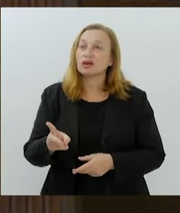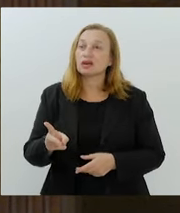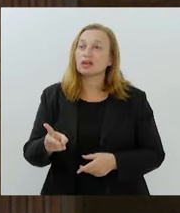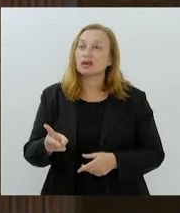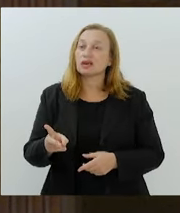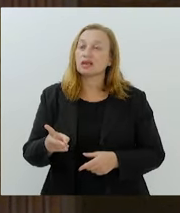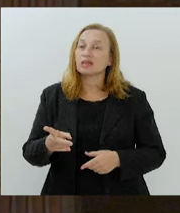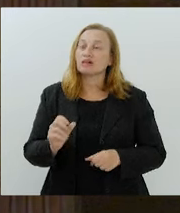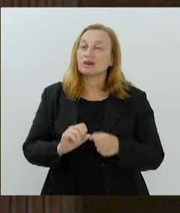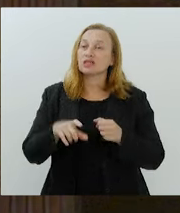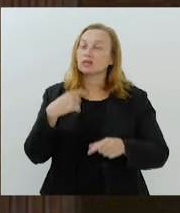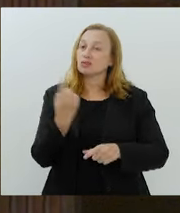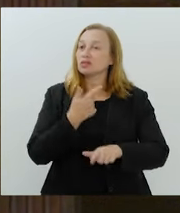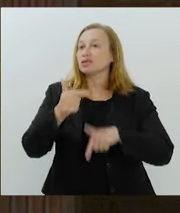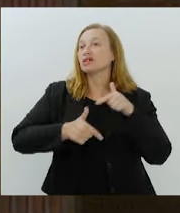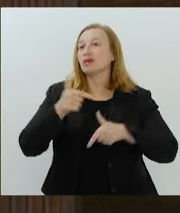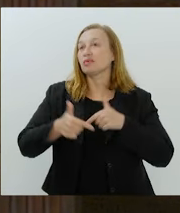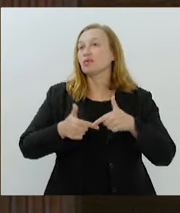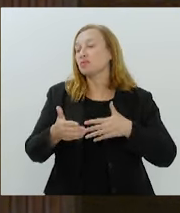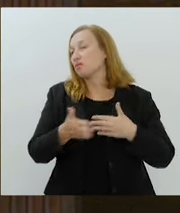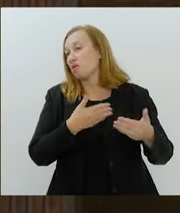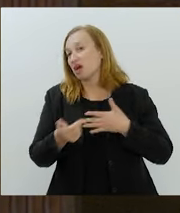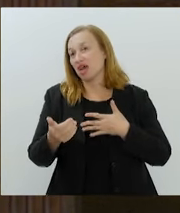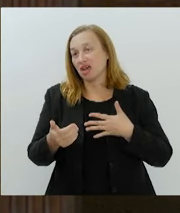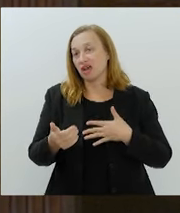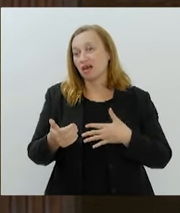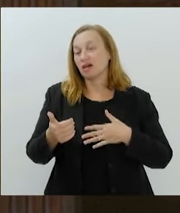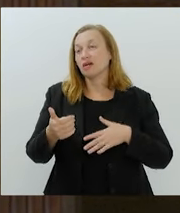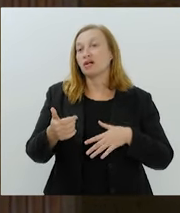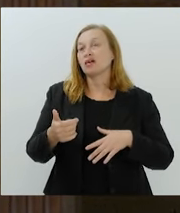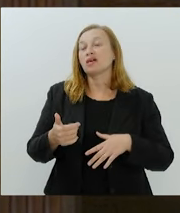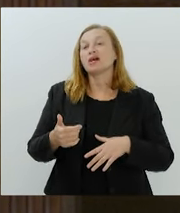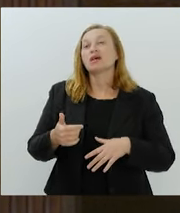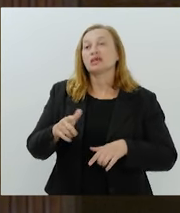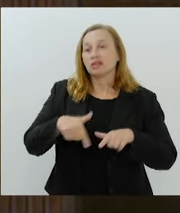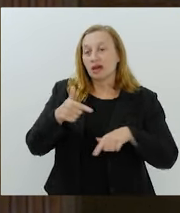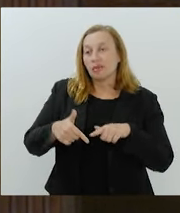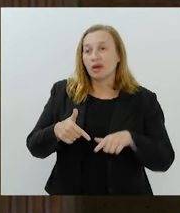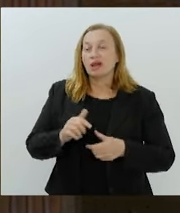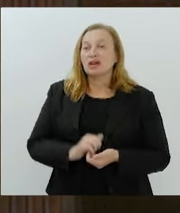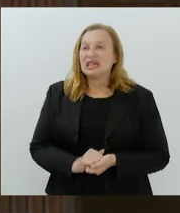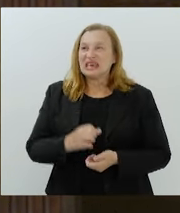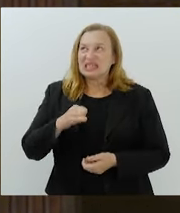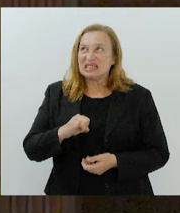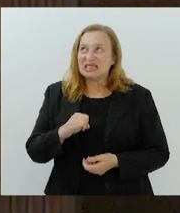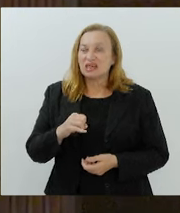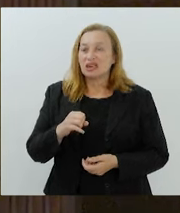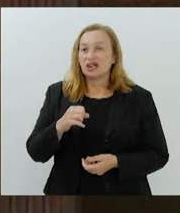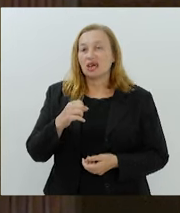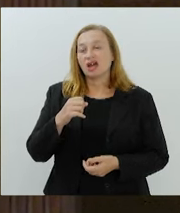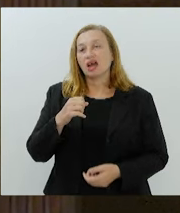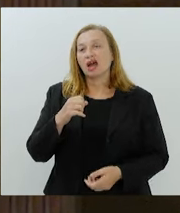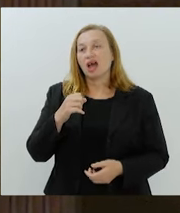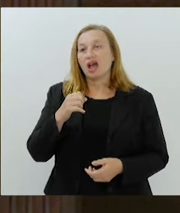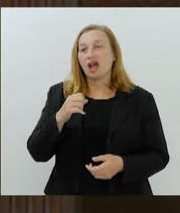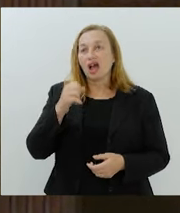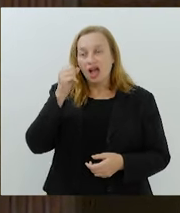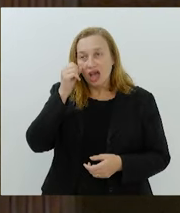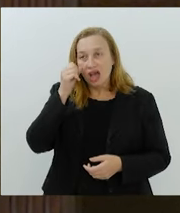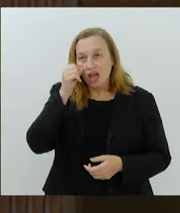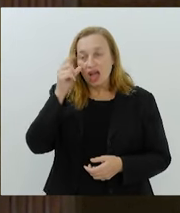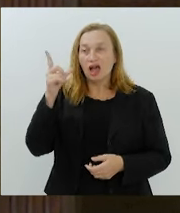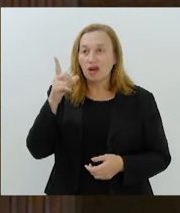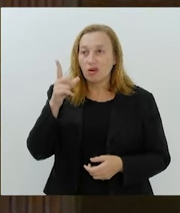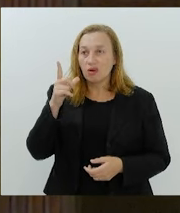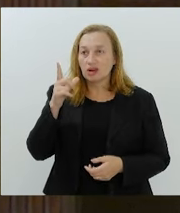gente faz, seja lá o que for que a gente faz. E se a gente acorda sem muita pressa, a gente bota lá na live das